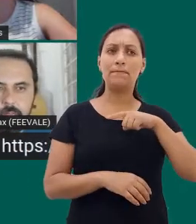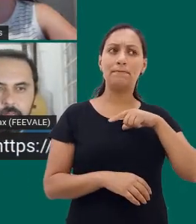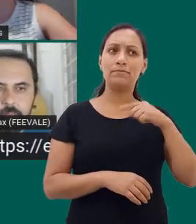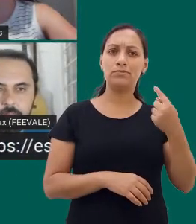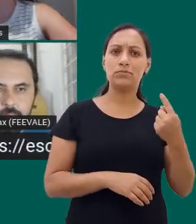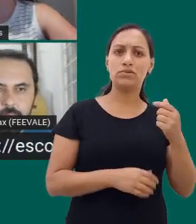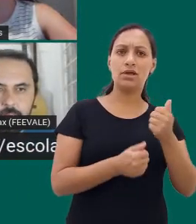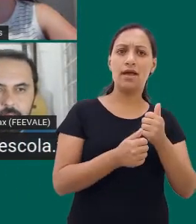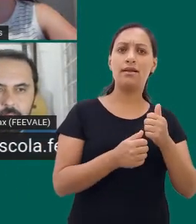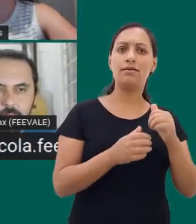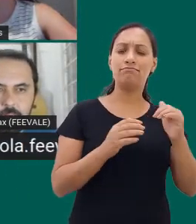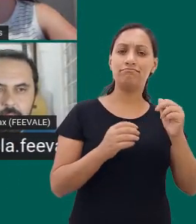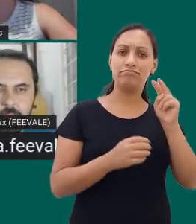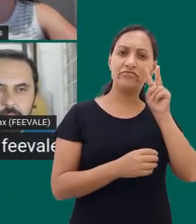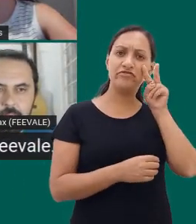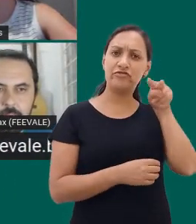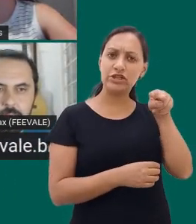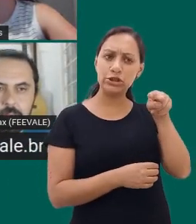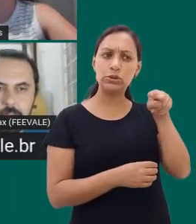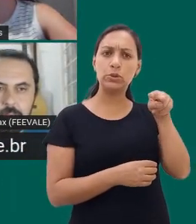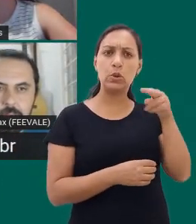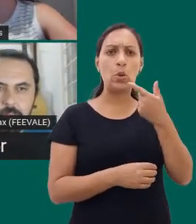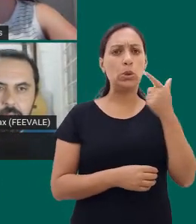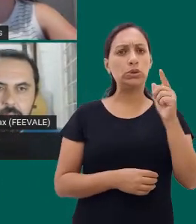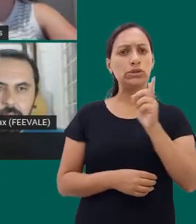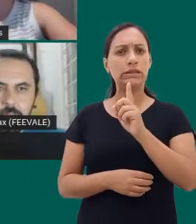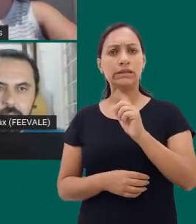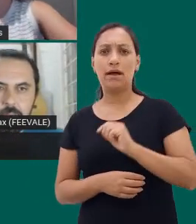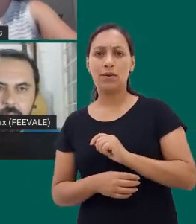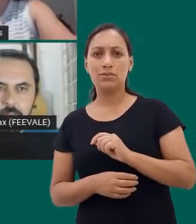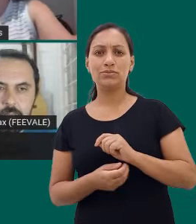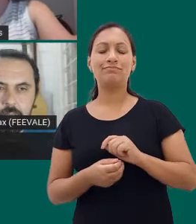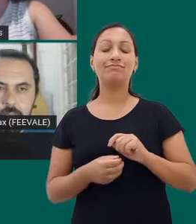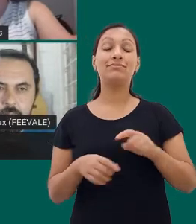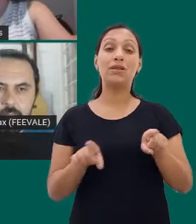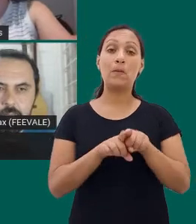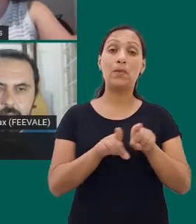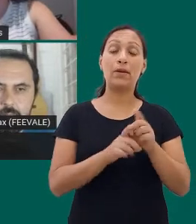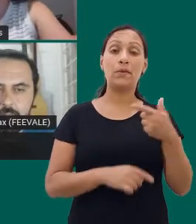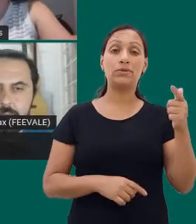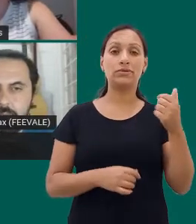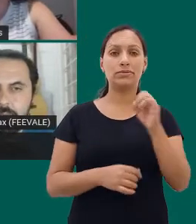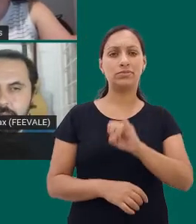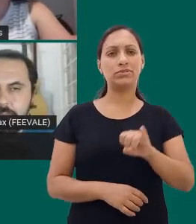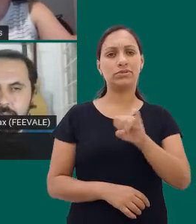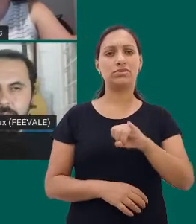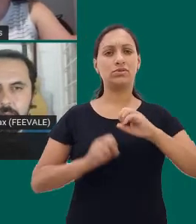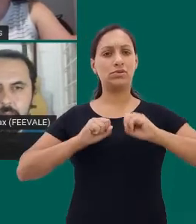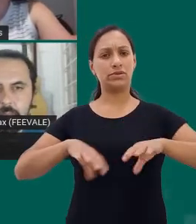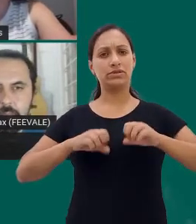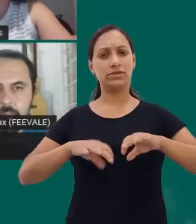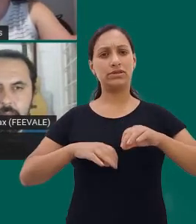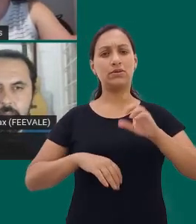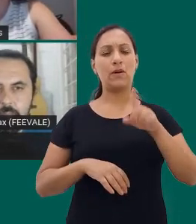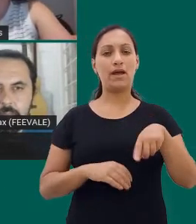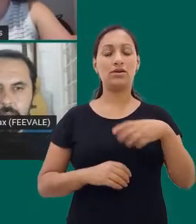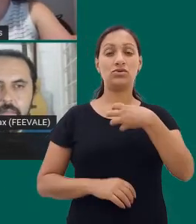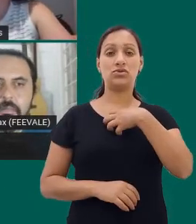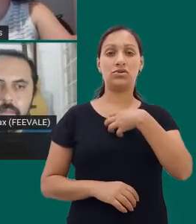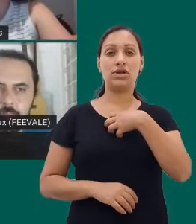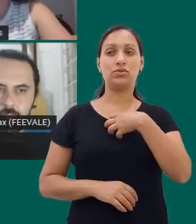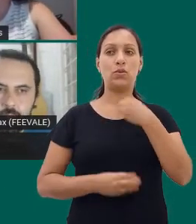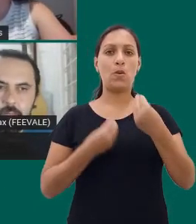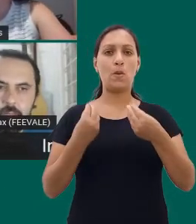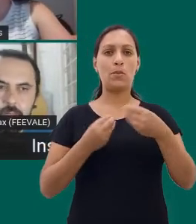ele não tem os momentos de destaque. Um outro ponto importante é de que o ensino é na forma de projetos.